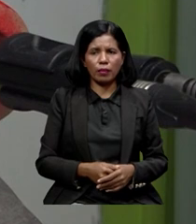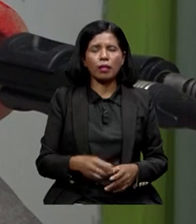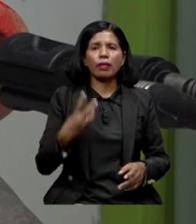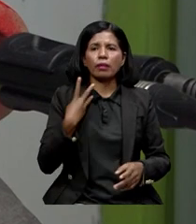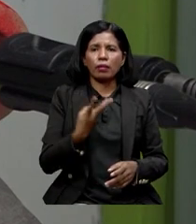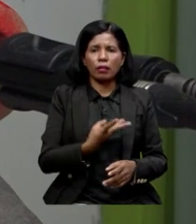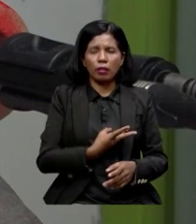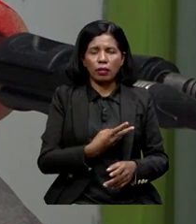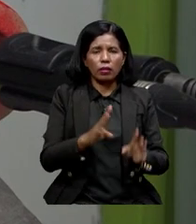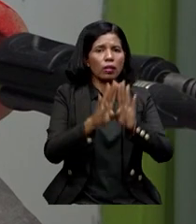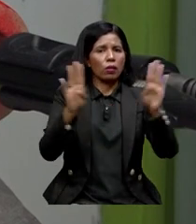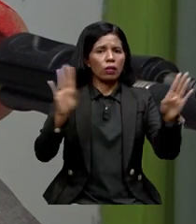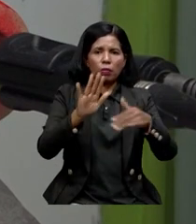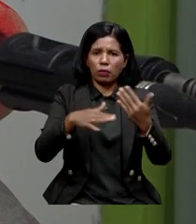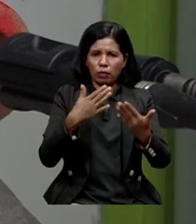ita